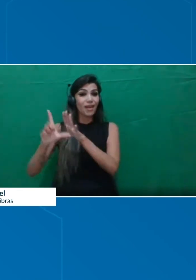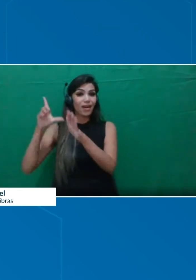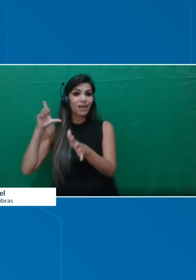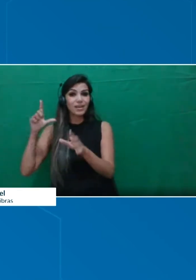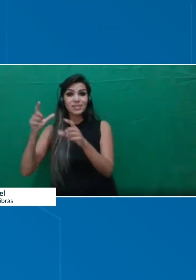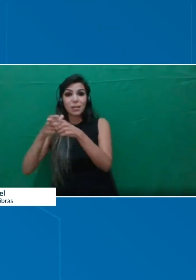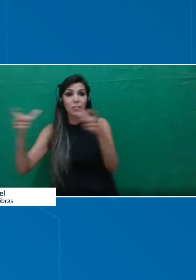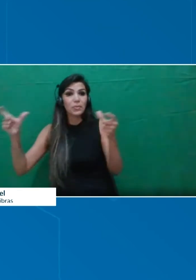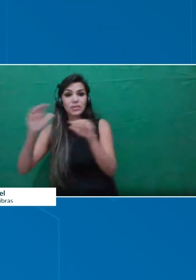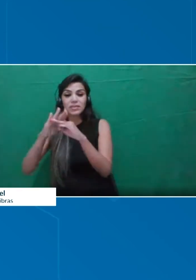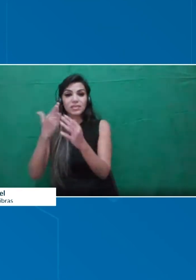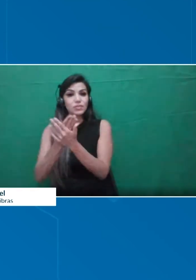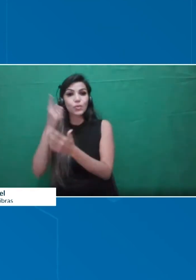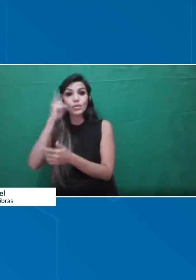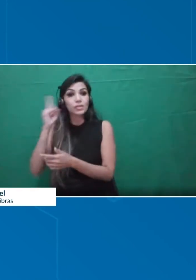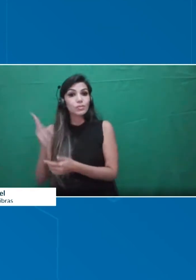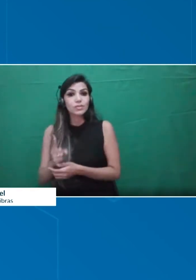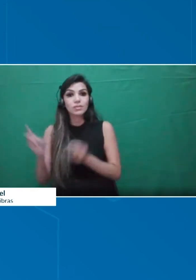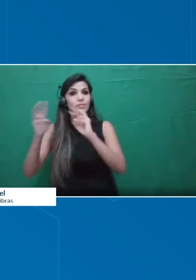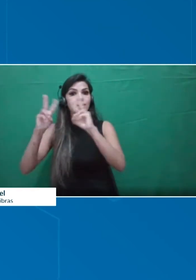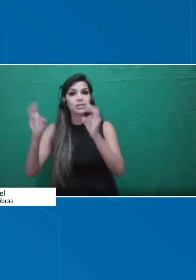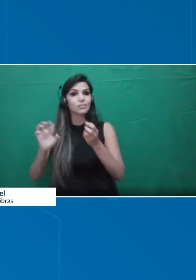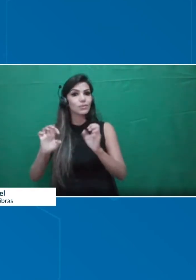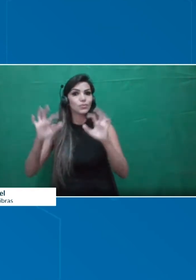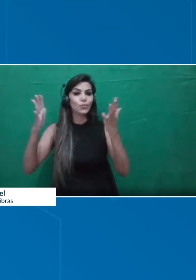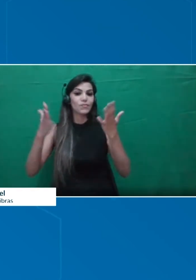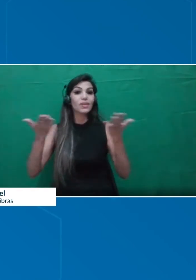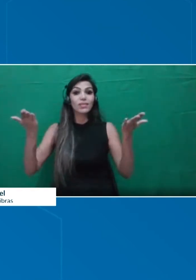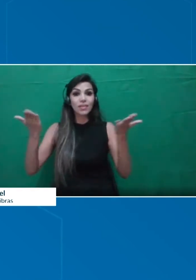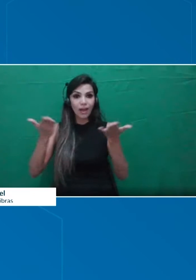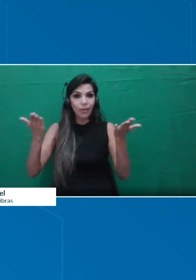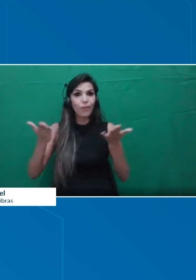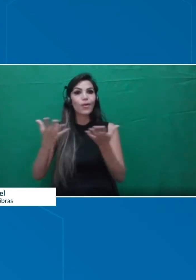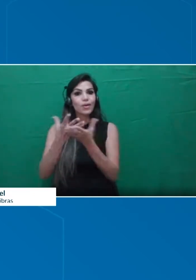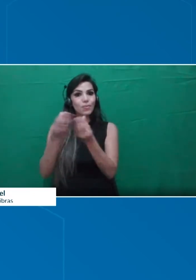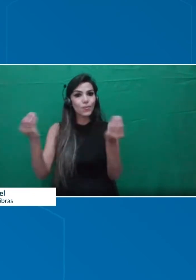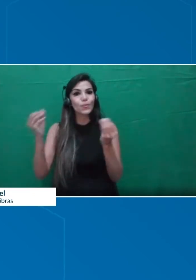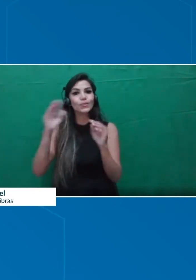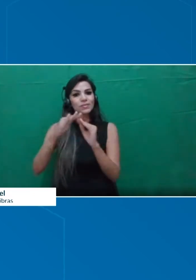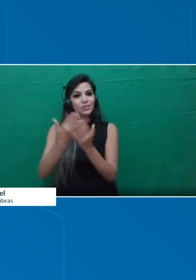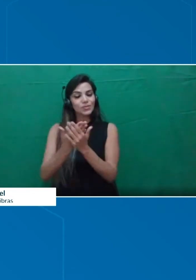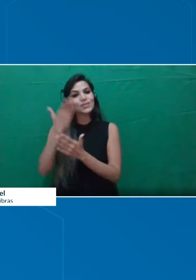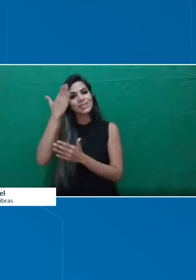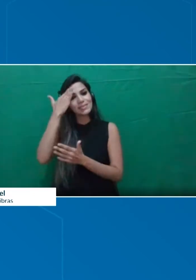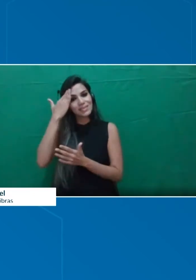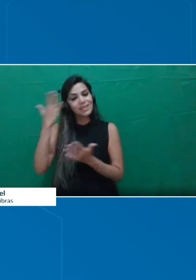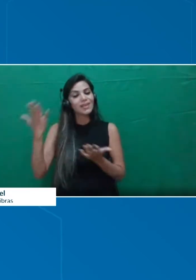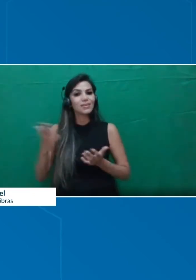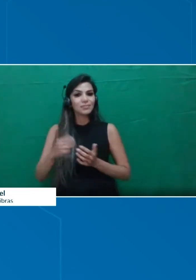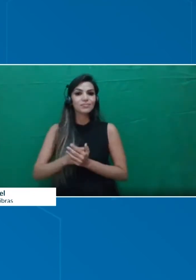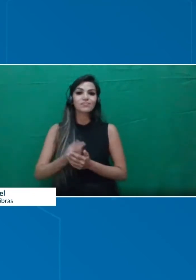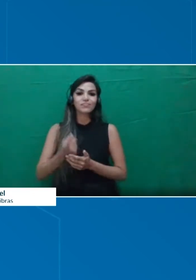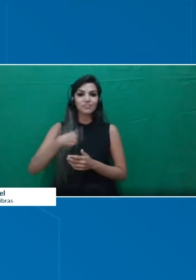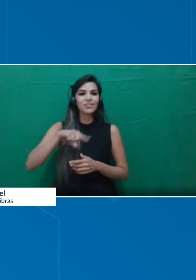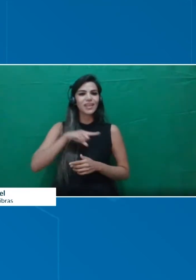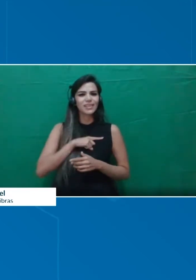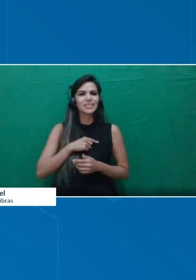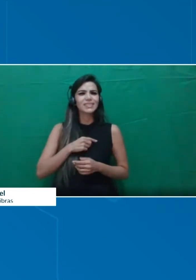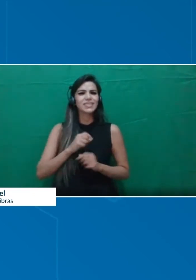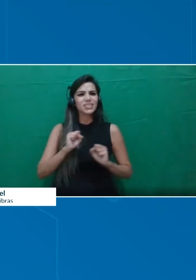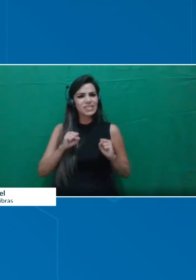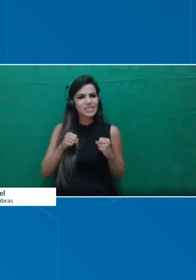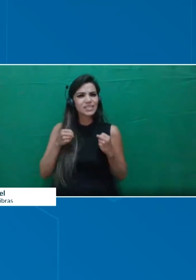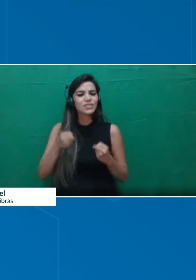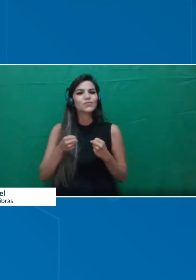do evento, né? E cada vez mais a gente tem procurado se aproximar da rede de ensino,